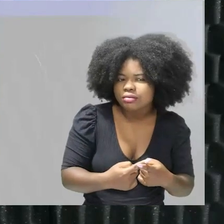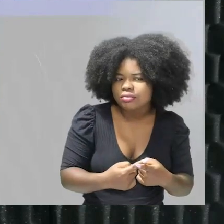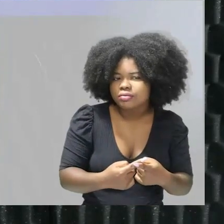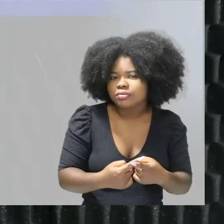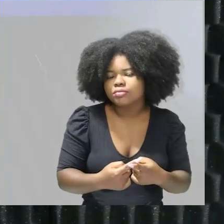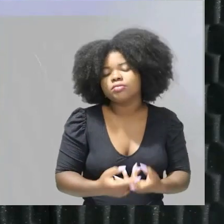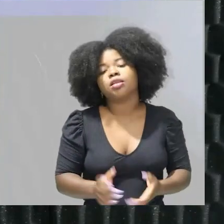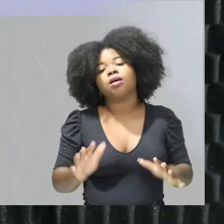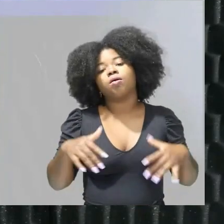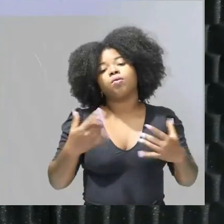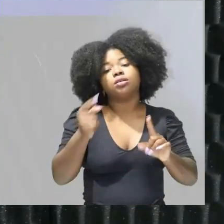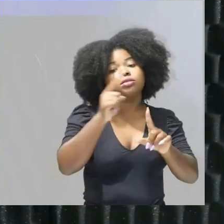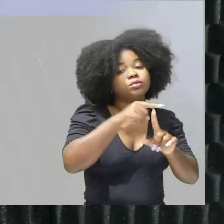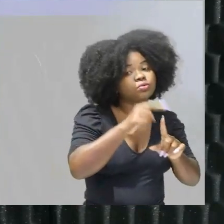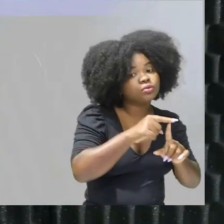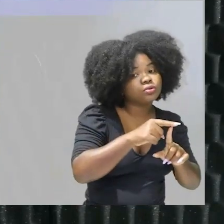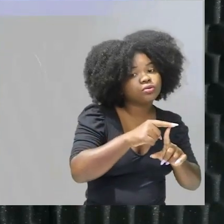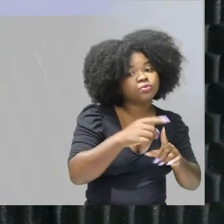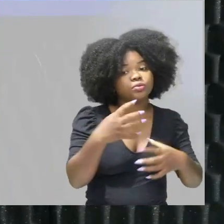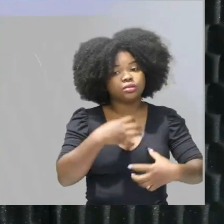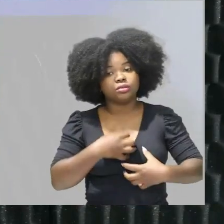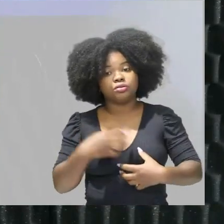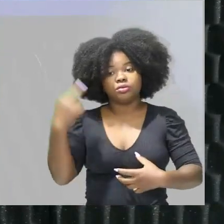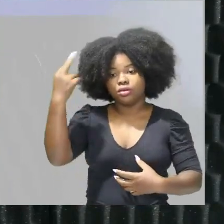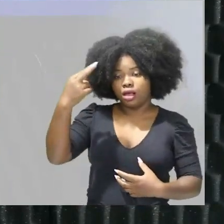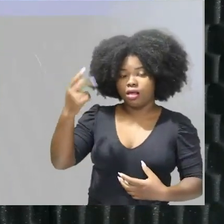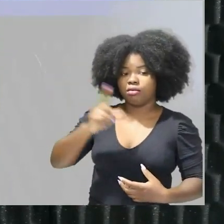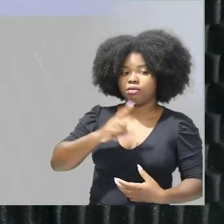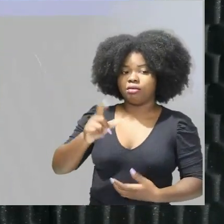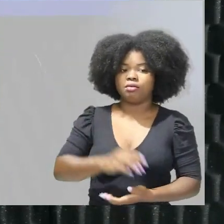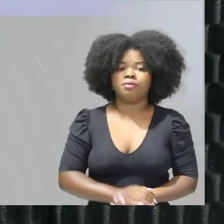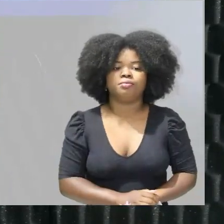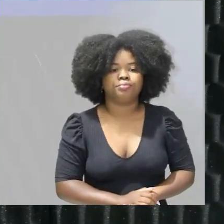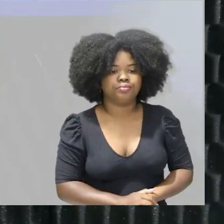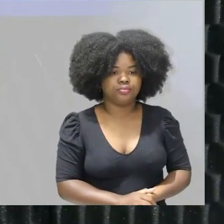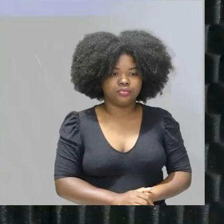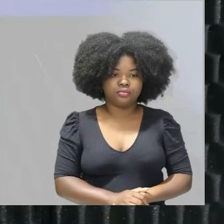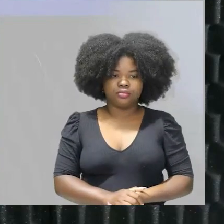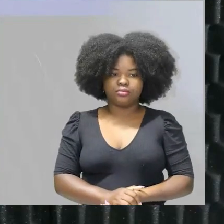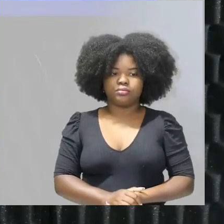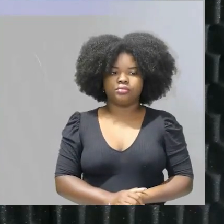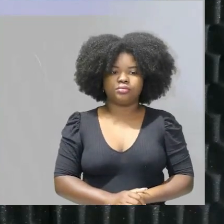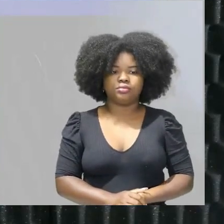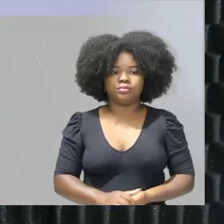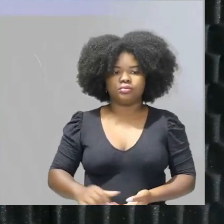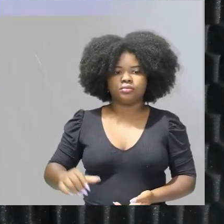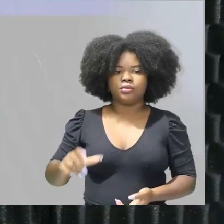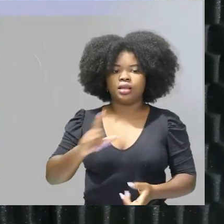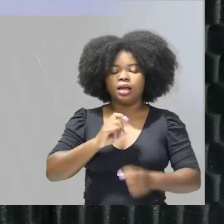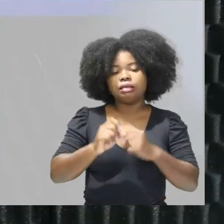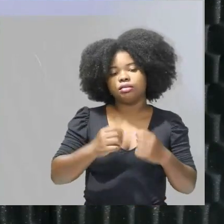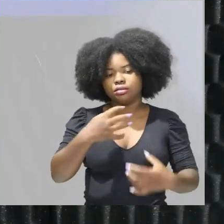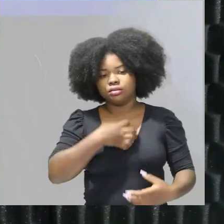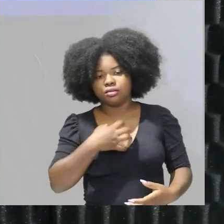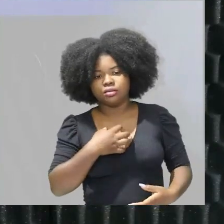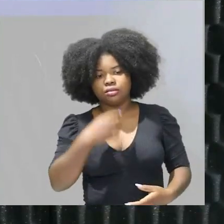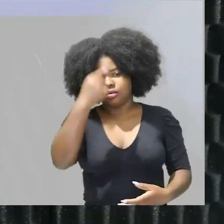Quais são os elementos que sentidos e razão vão nos fornecer sentidos imagens razão